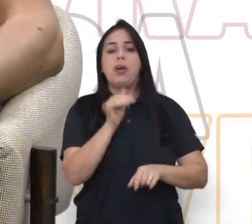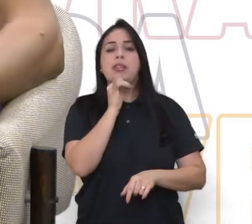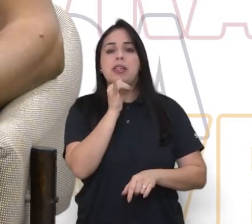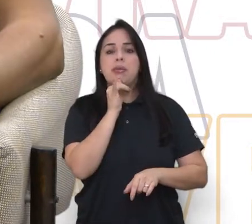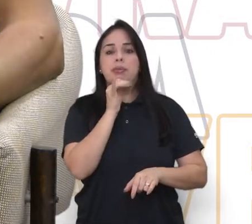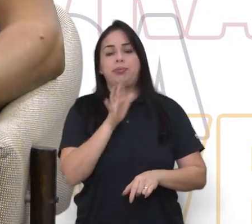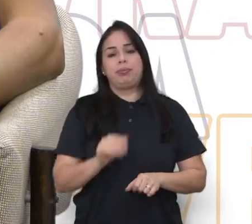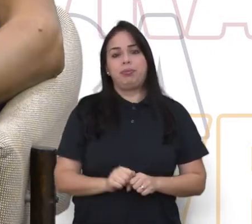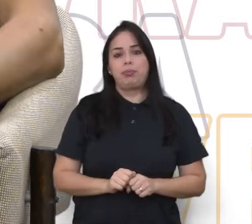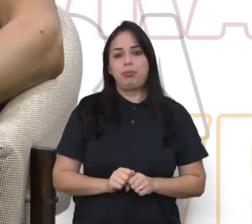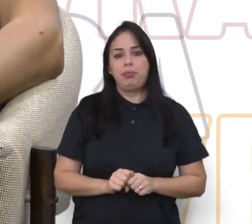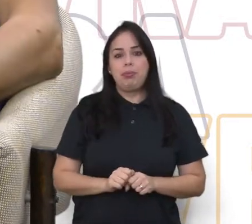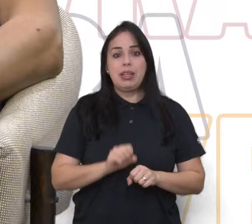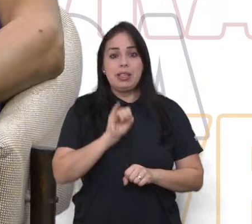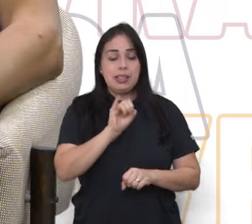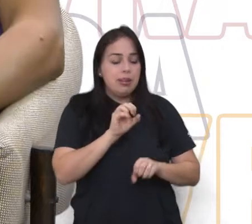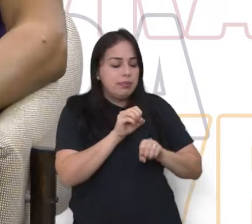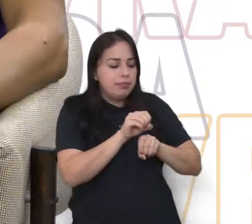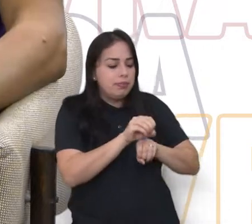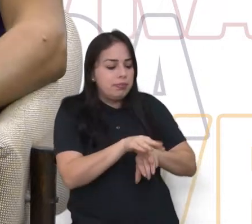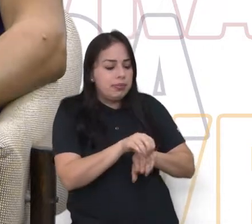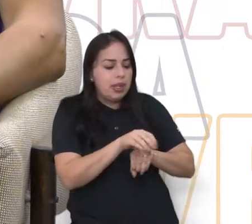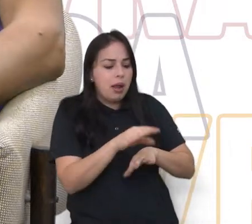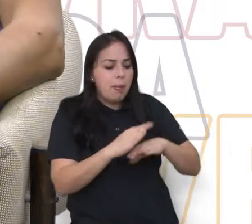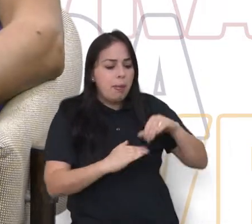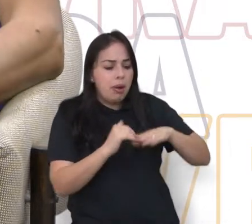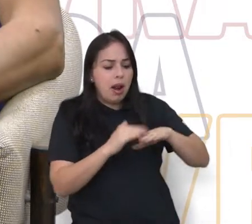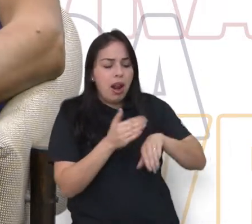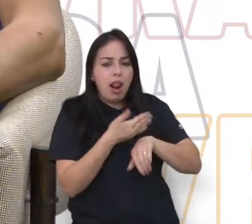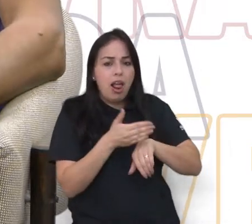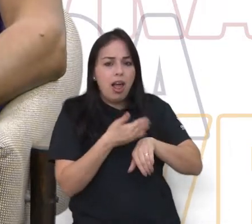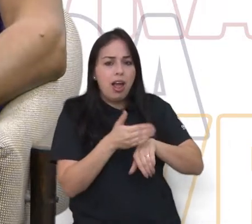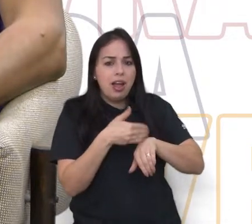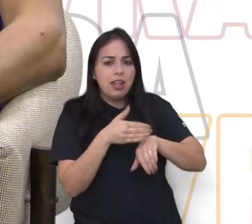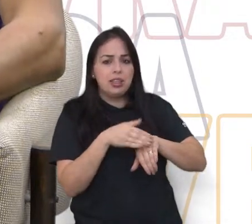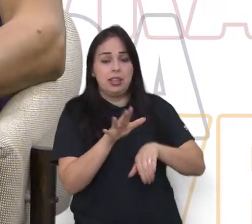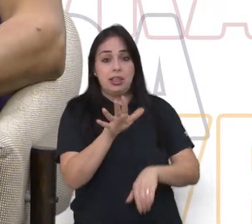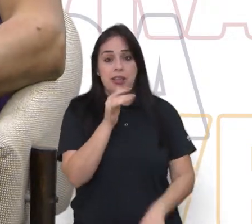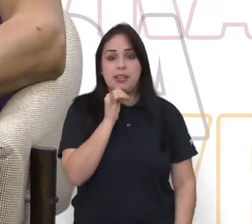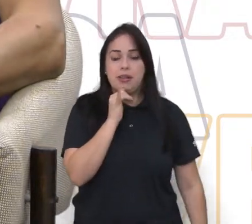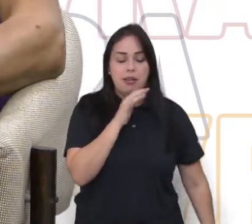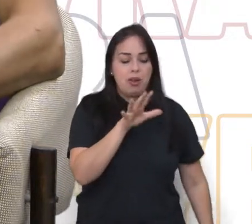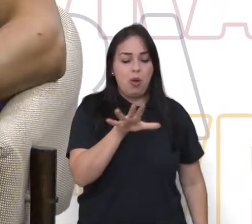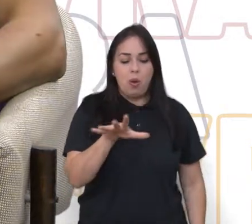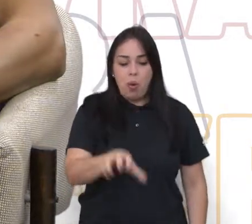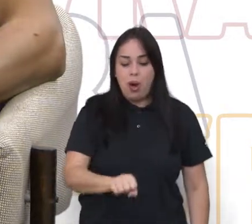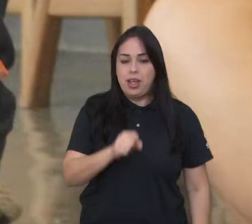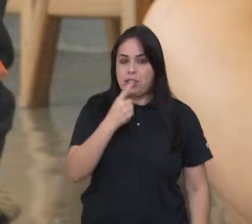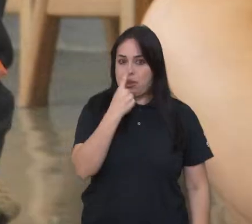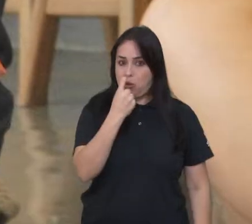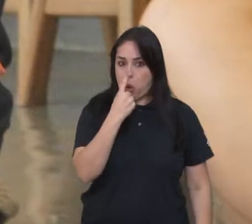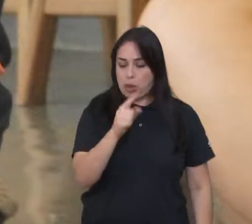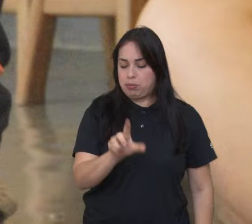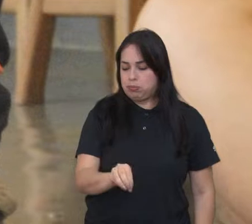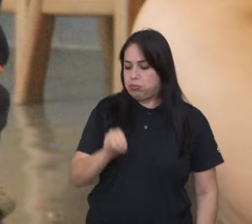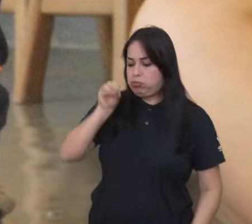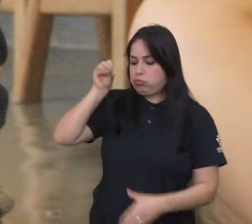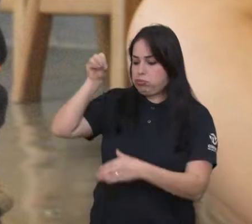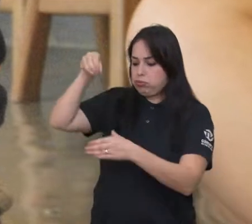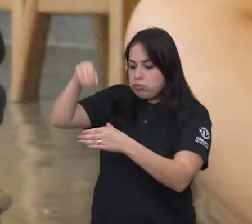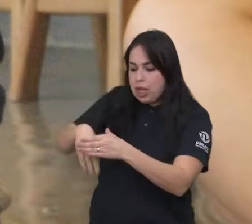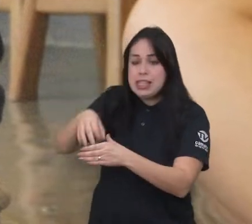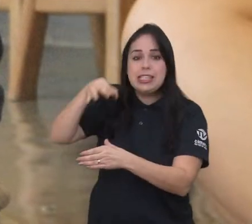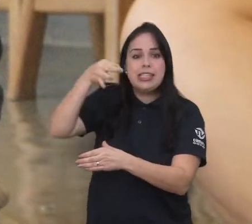você já incentiva aquela prática mais simples, de você pegar o lixo ali e colocar no lugar certo,